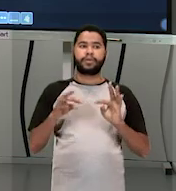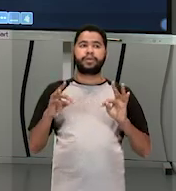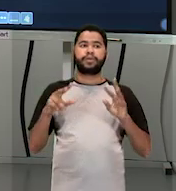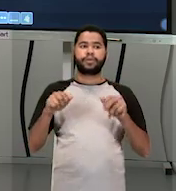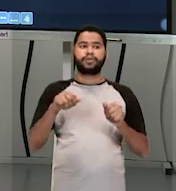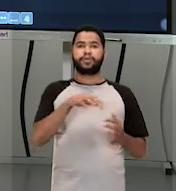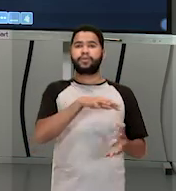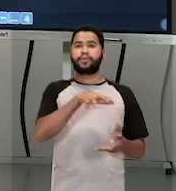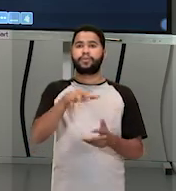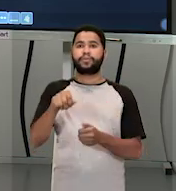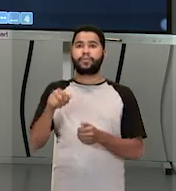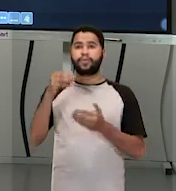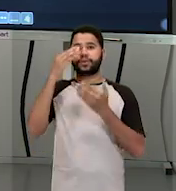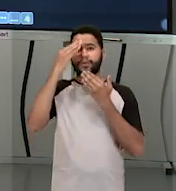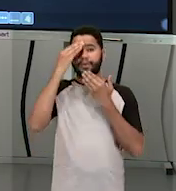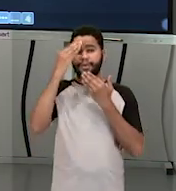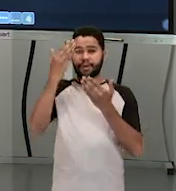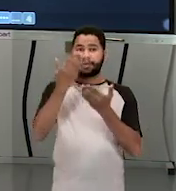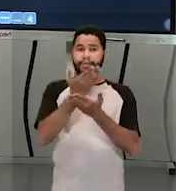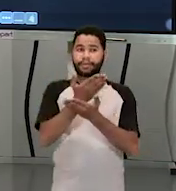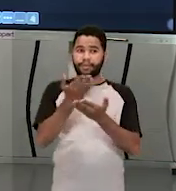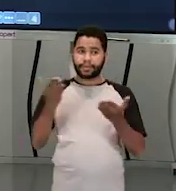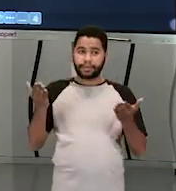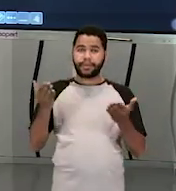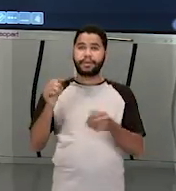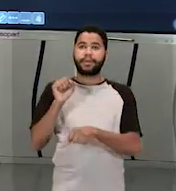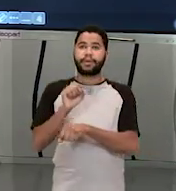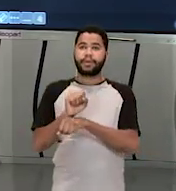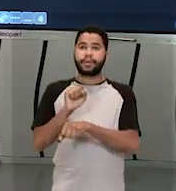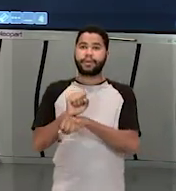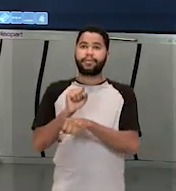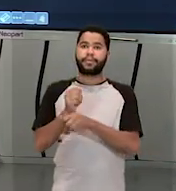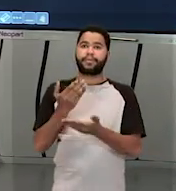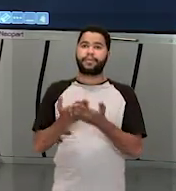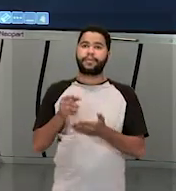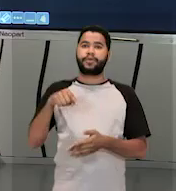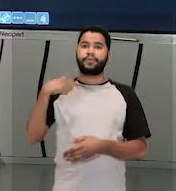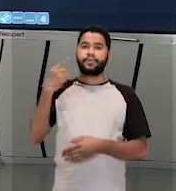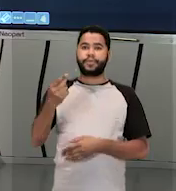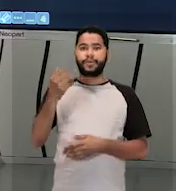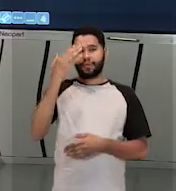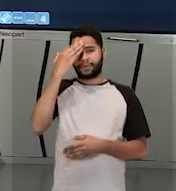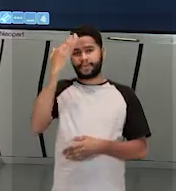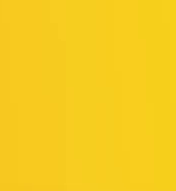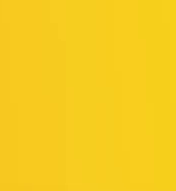Agradeço a você e aguardo para a próxima aula. Obrigado.